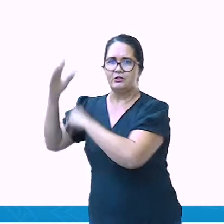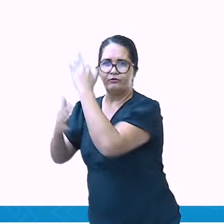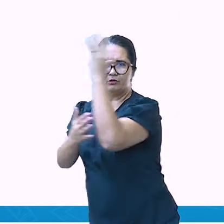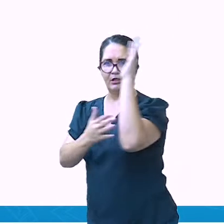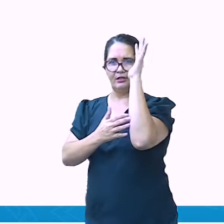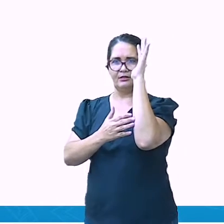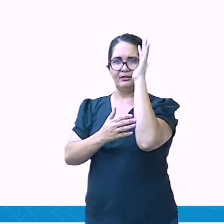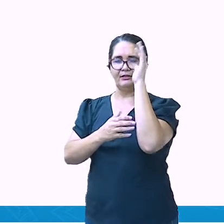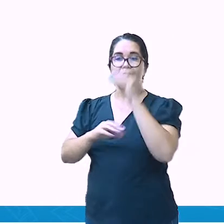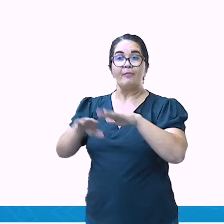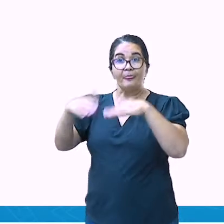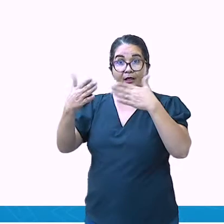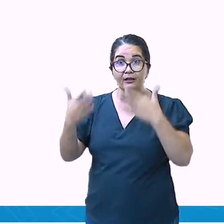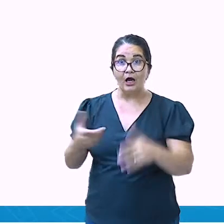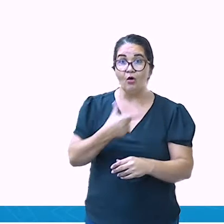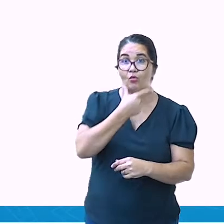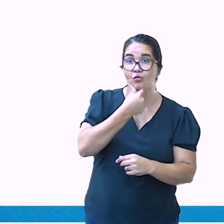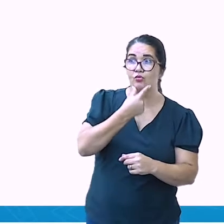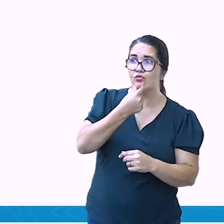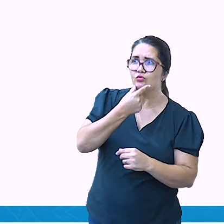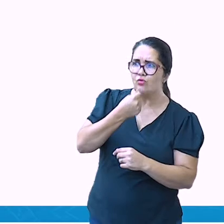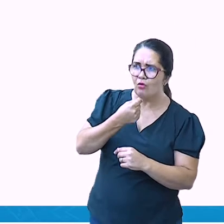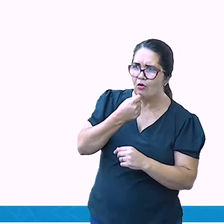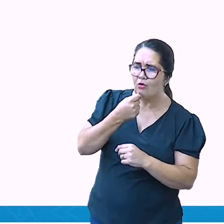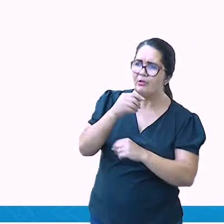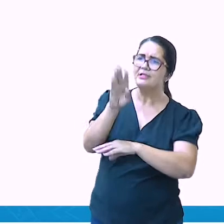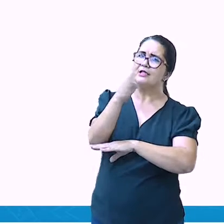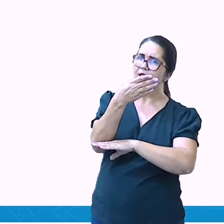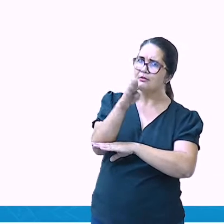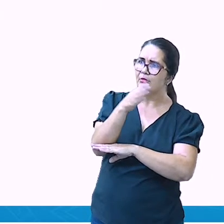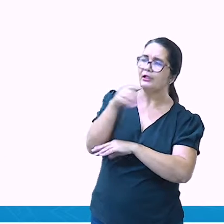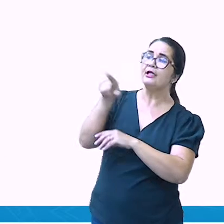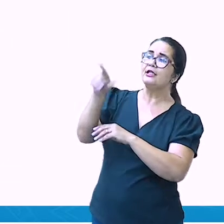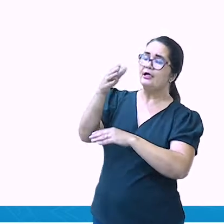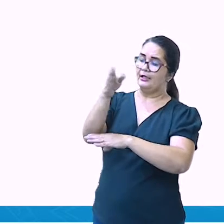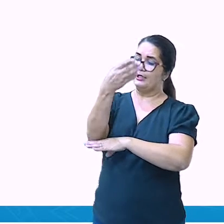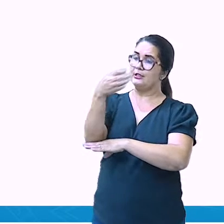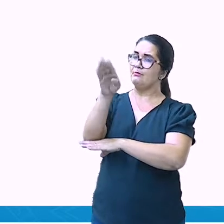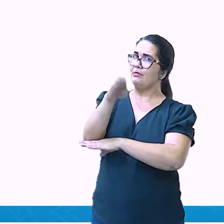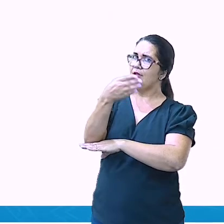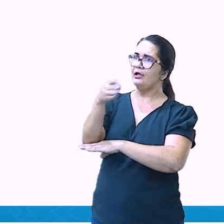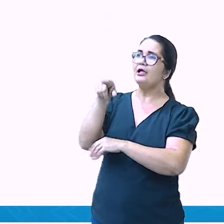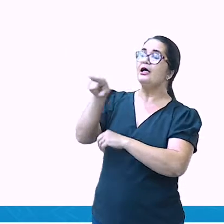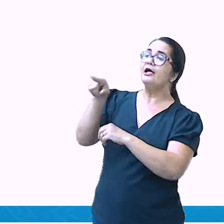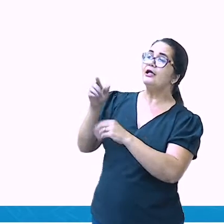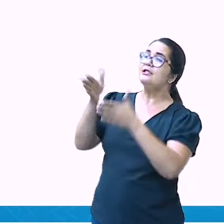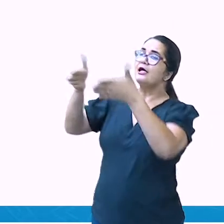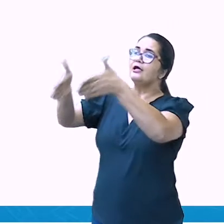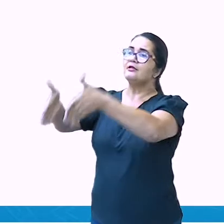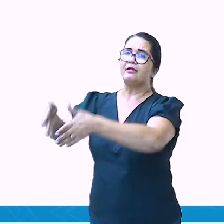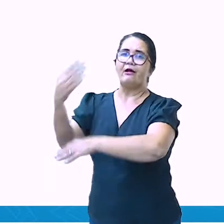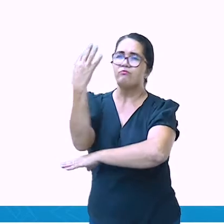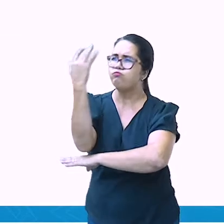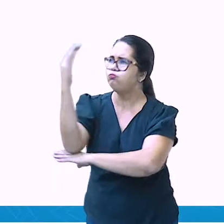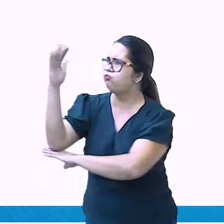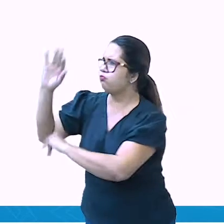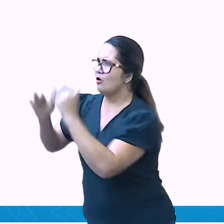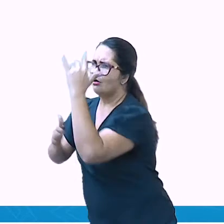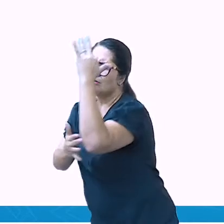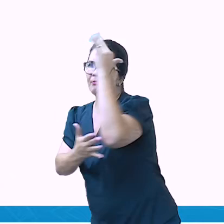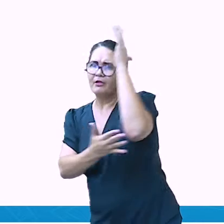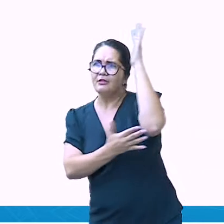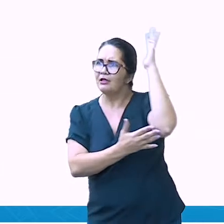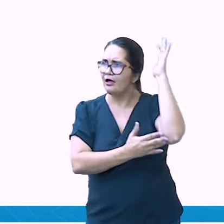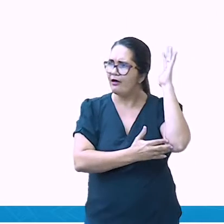mais dentro desses locais, descobrindo cada vez mais esses espaços. E aí, nesse processo,